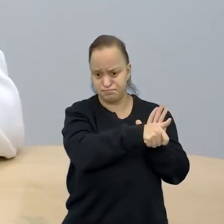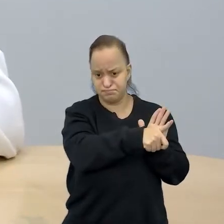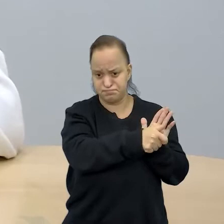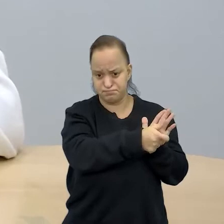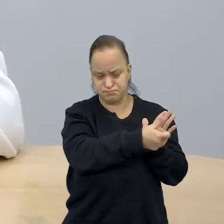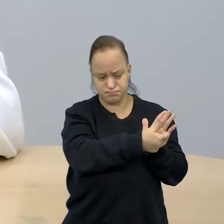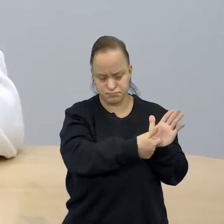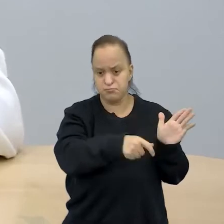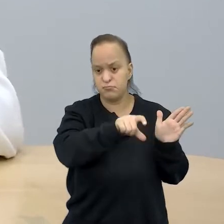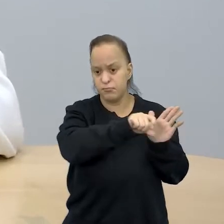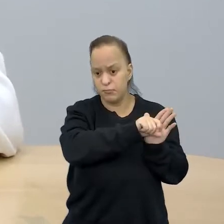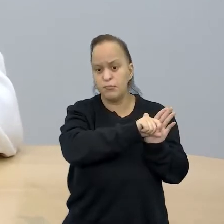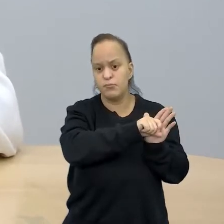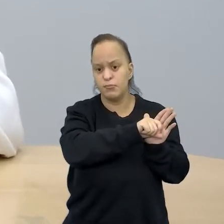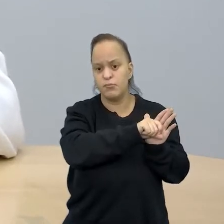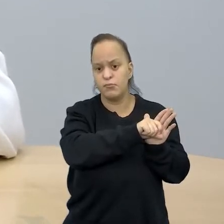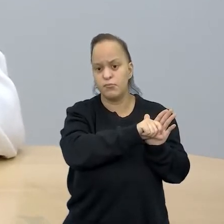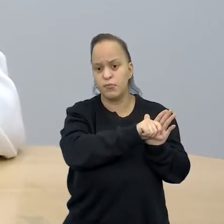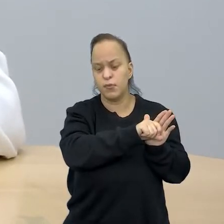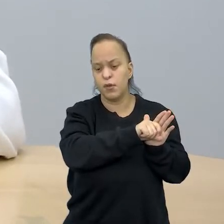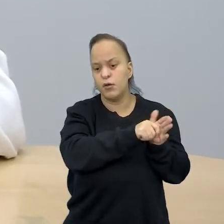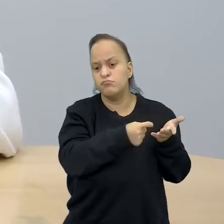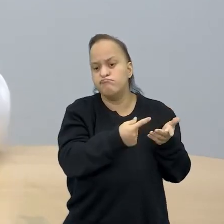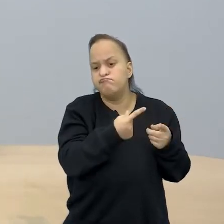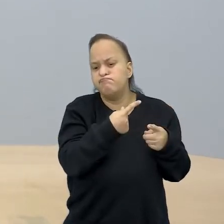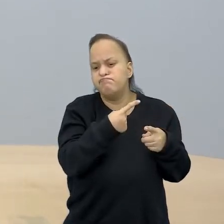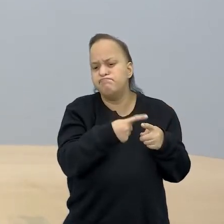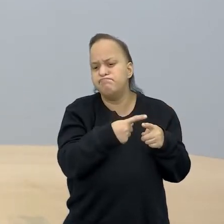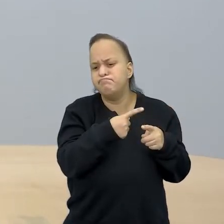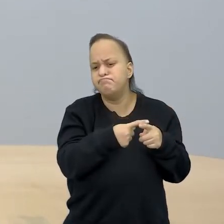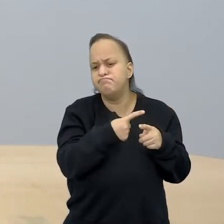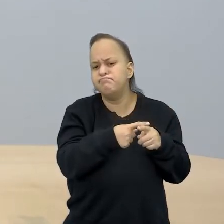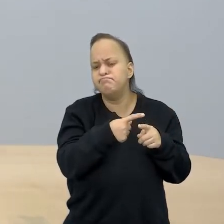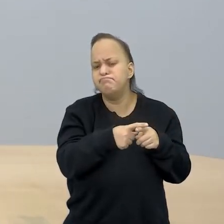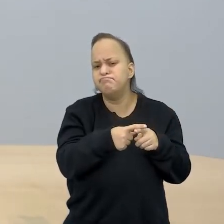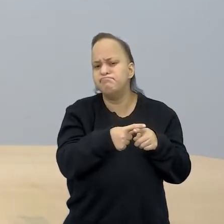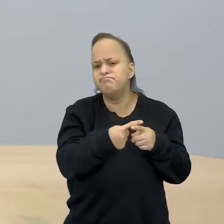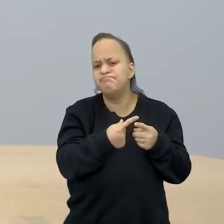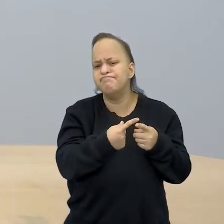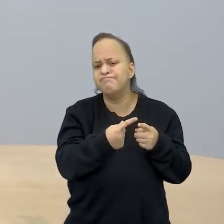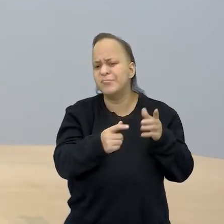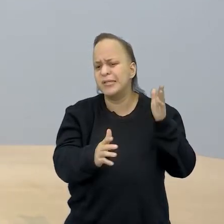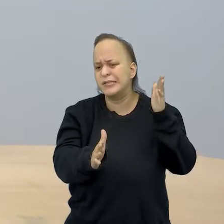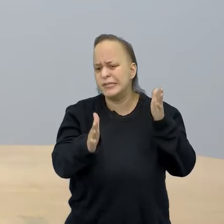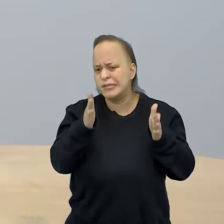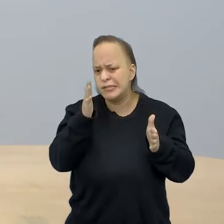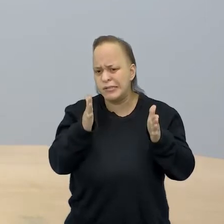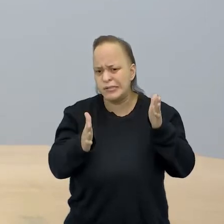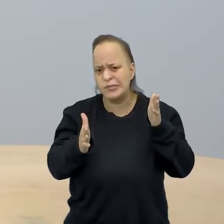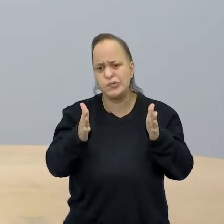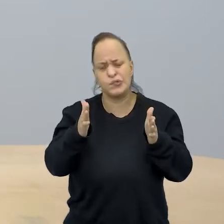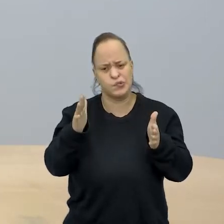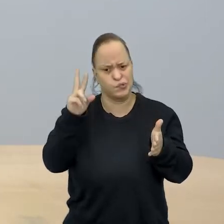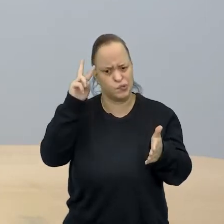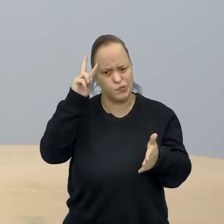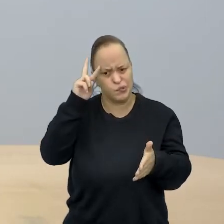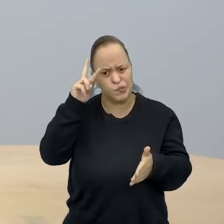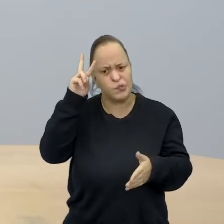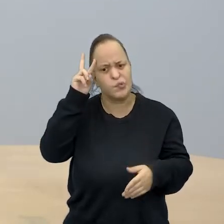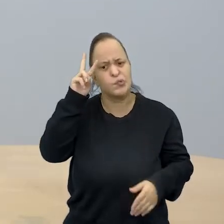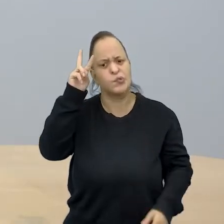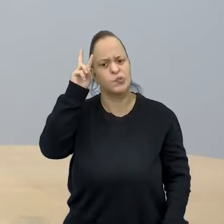que é que nesse momento histórico se privilegia tanto um